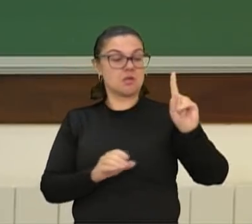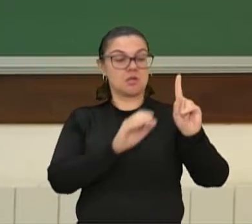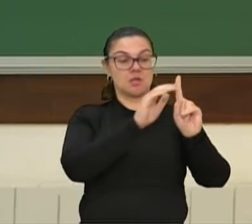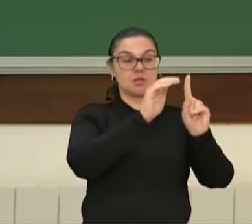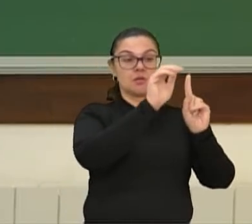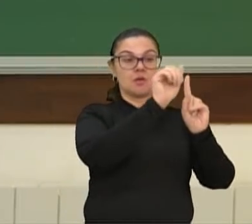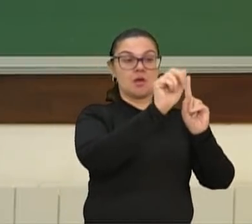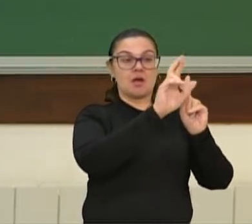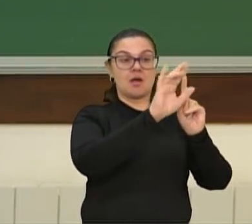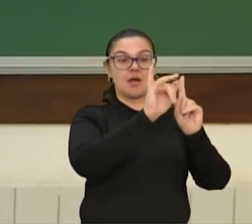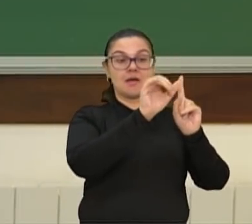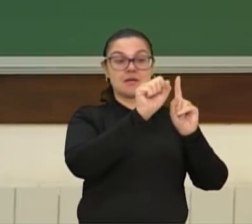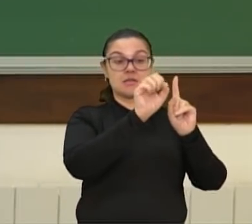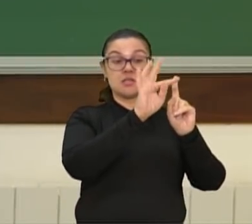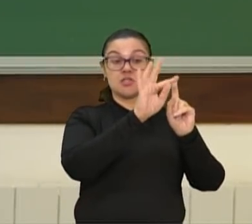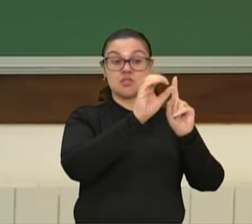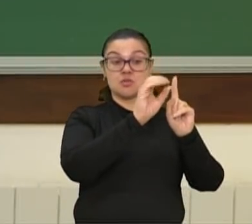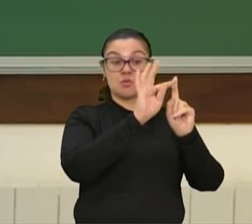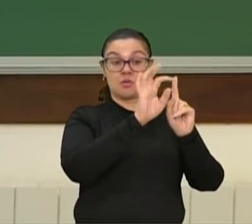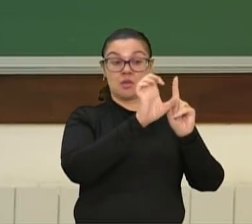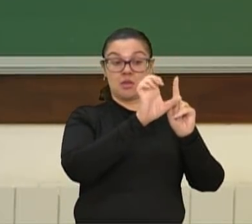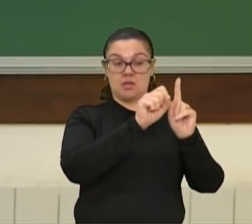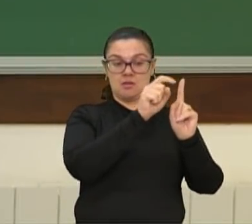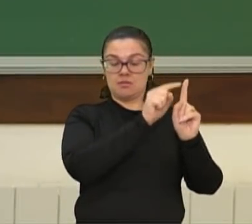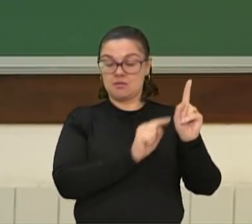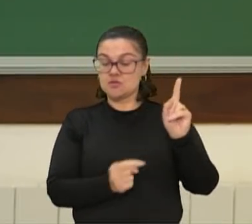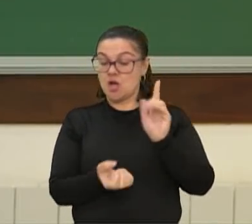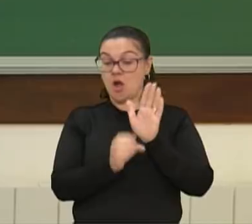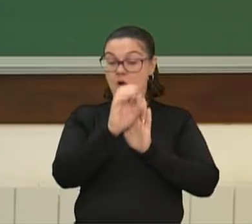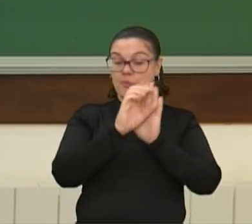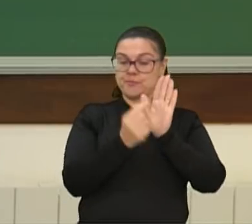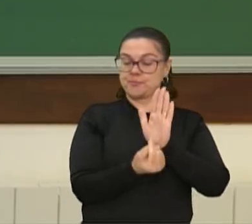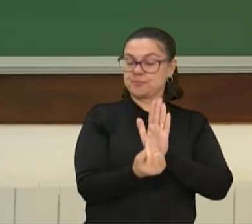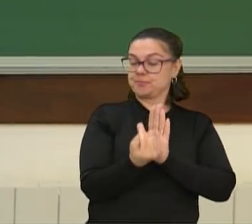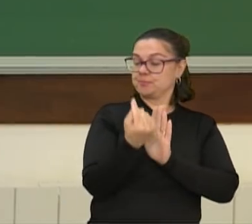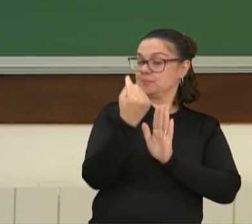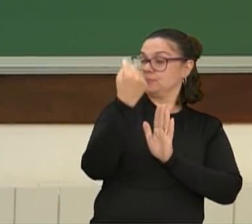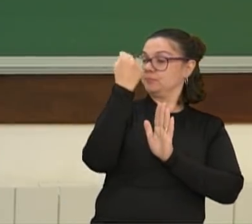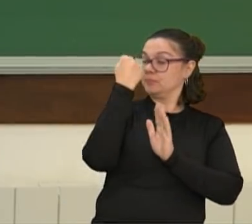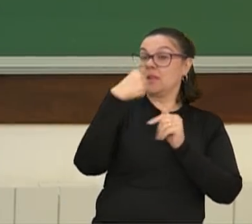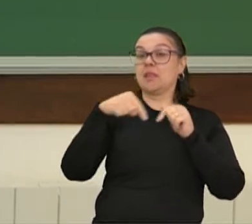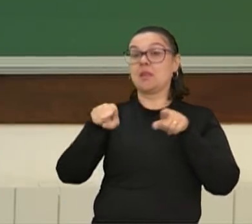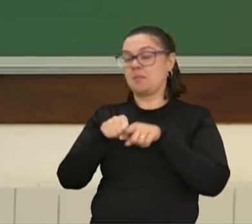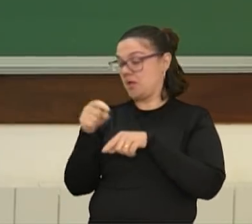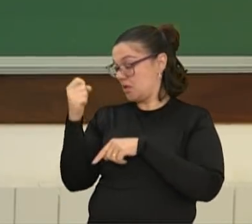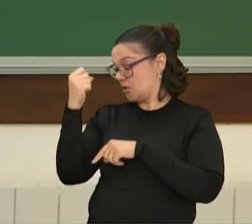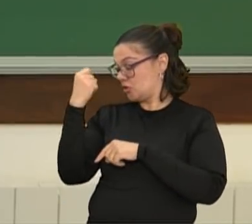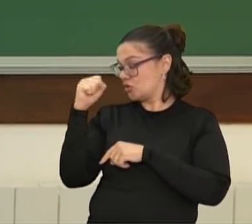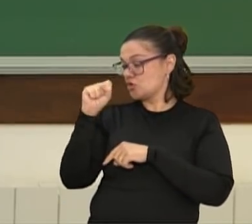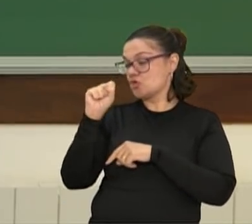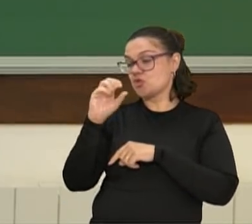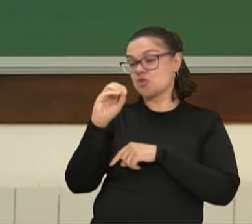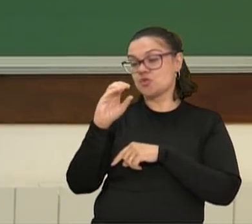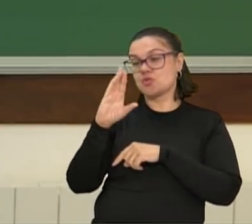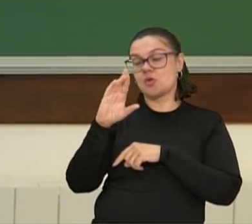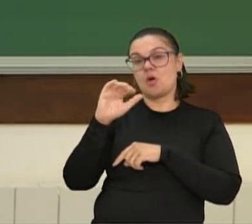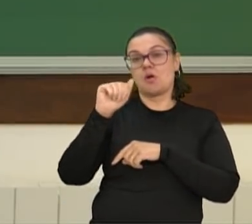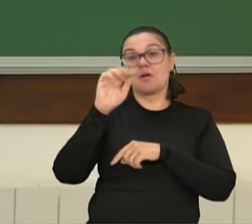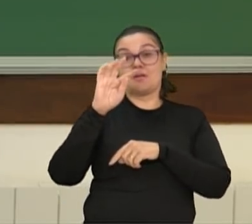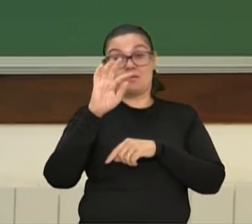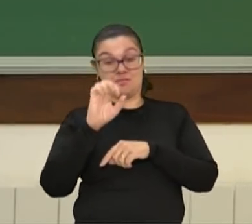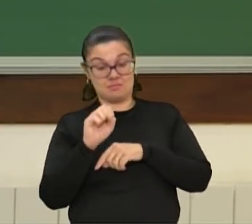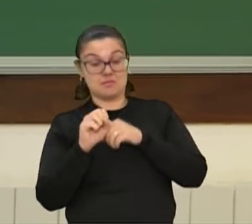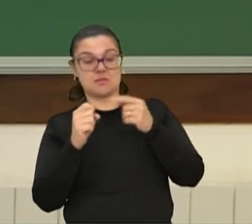mas o Aristóteles que já retomava conceitos lá dos pré-socráticos. Né? O ser é, o não ser não